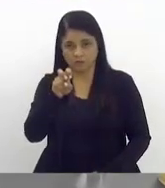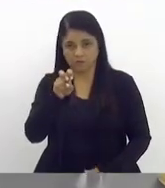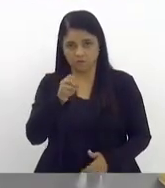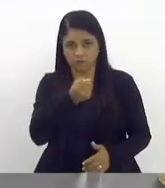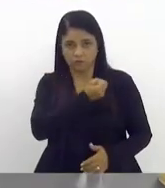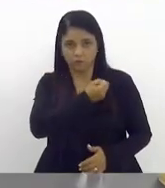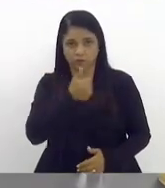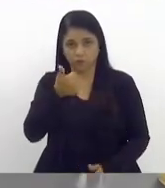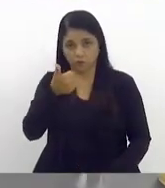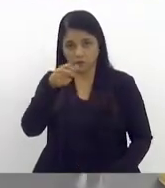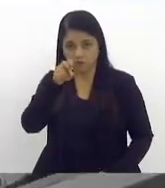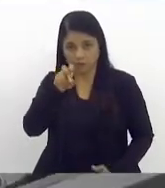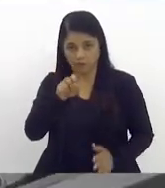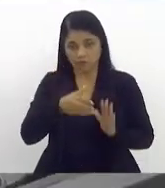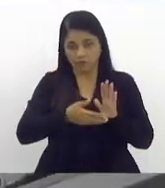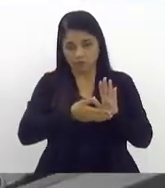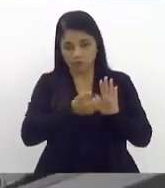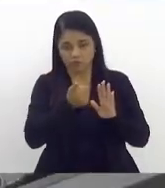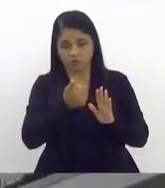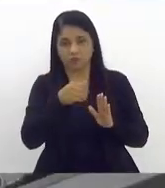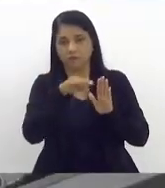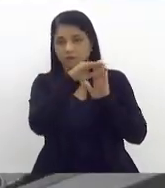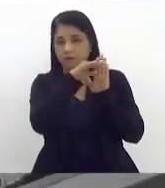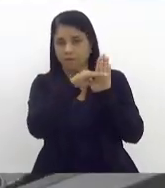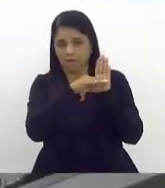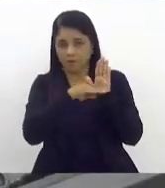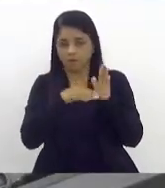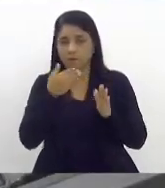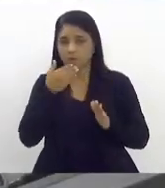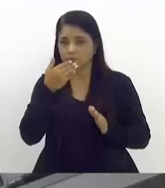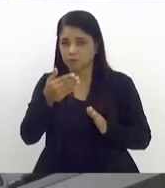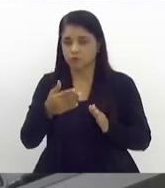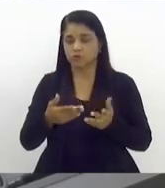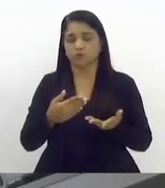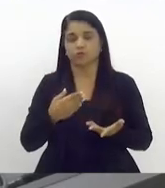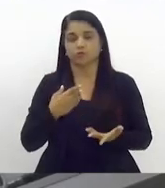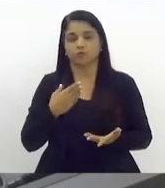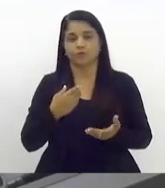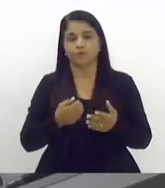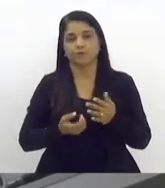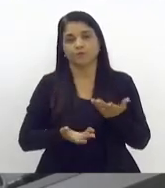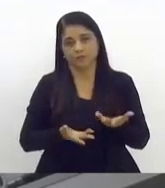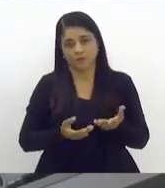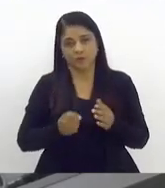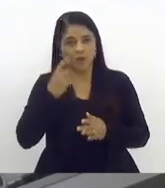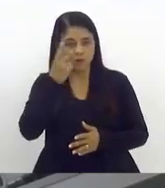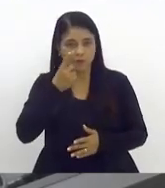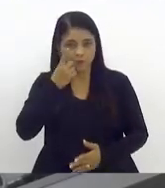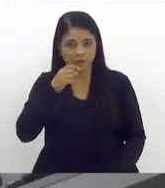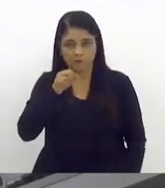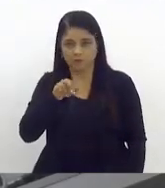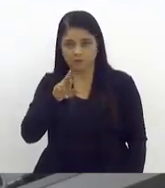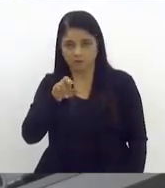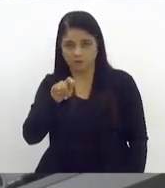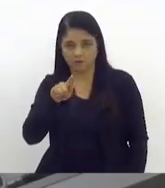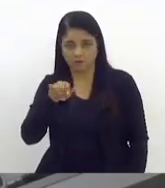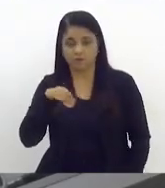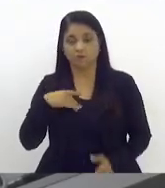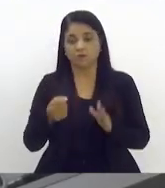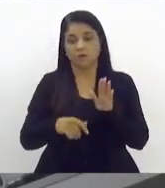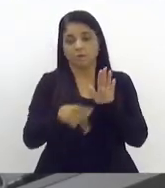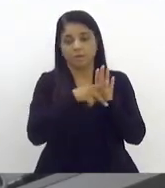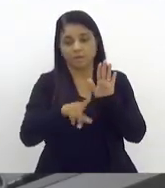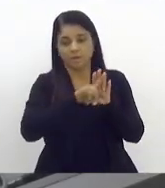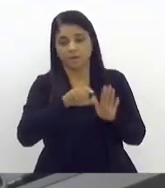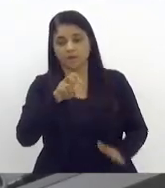Foi retirado de pauta pedido ao autor num acordo capitaneado pelo deputado doutor Serginho. 16 da pauta. O PL 5016 de